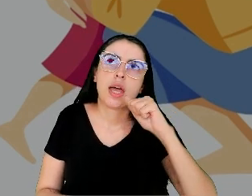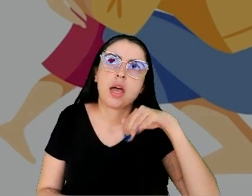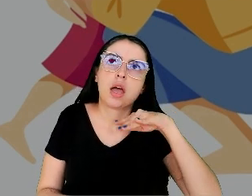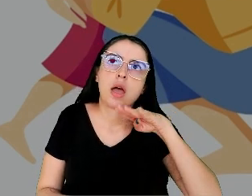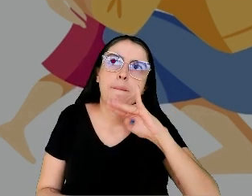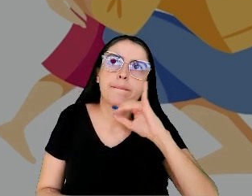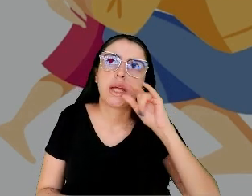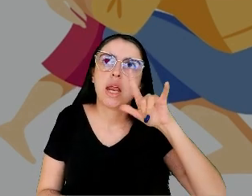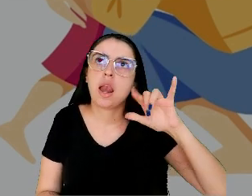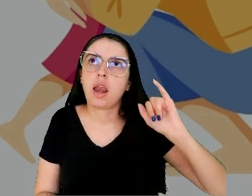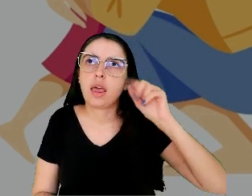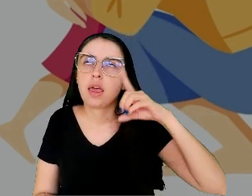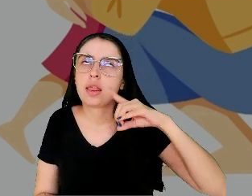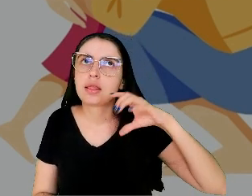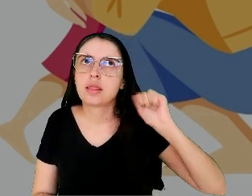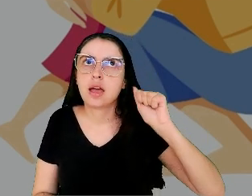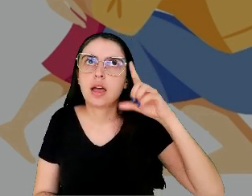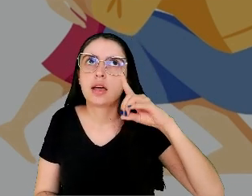estão aquém